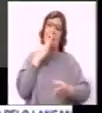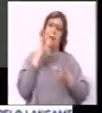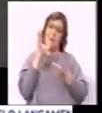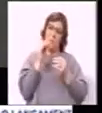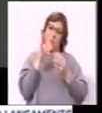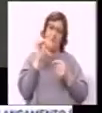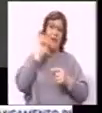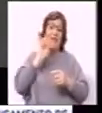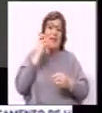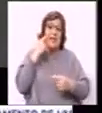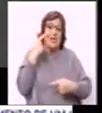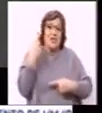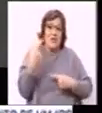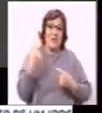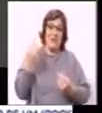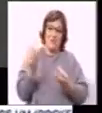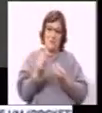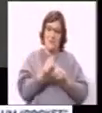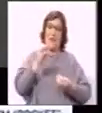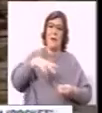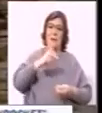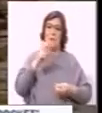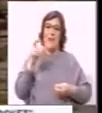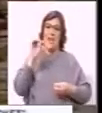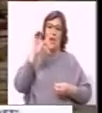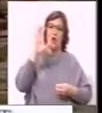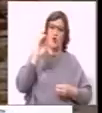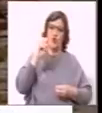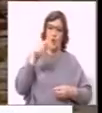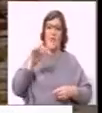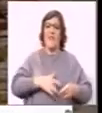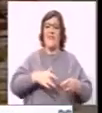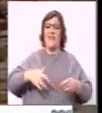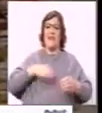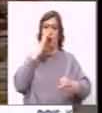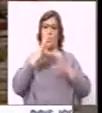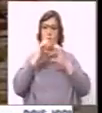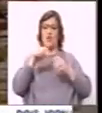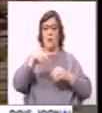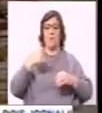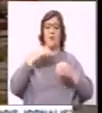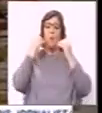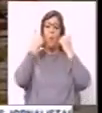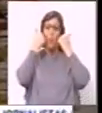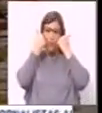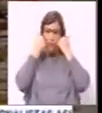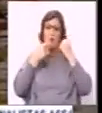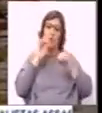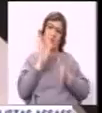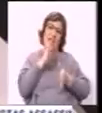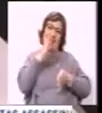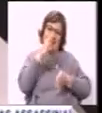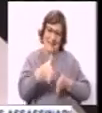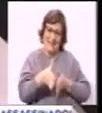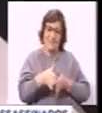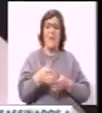desta que é uma data tão especial que temos com o nosso colega joão fonseca mas não resisto diretora de comunicação deste museu não voltar não porque é muito